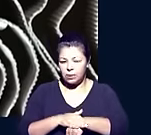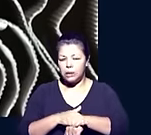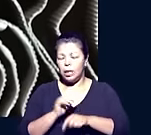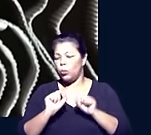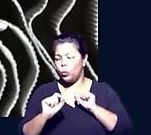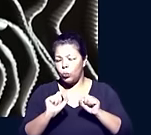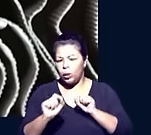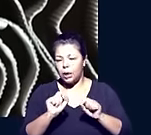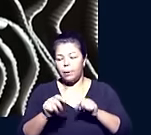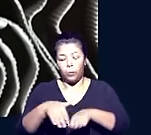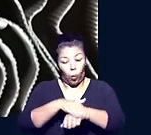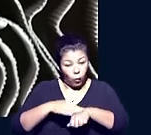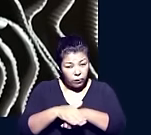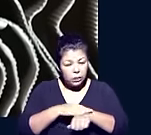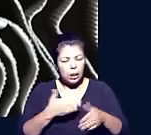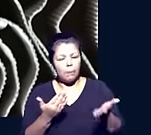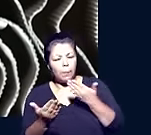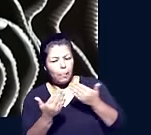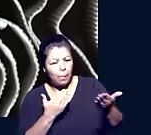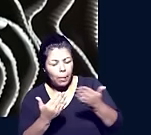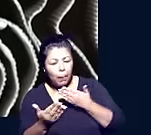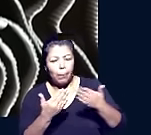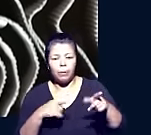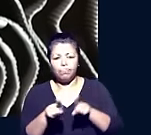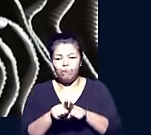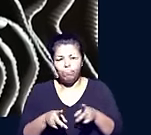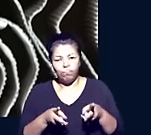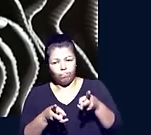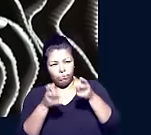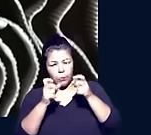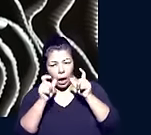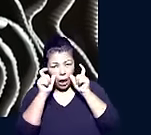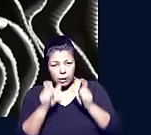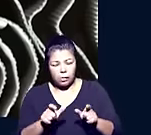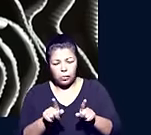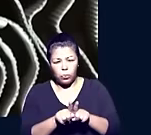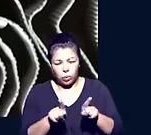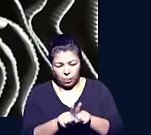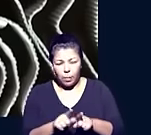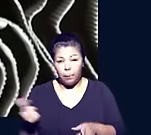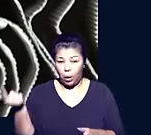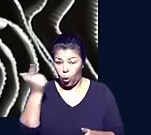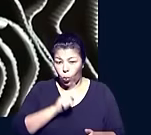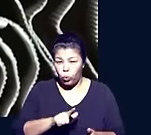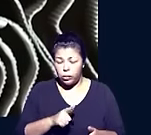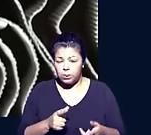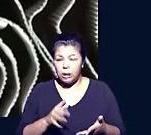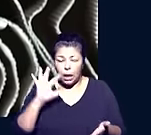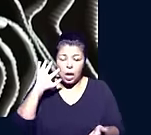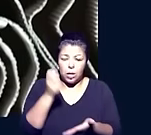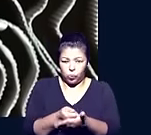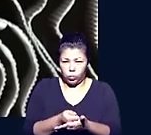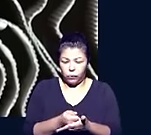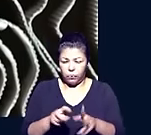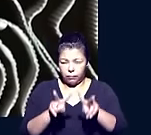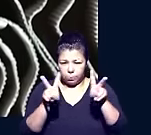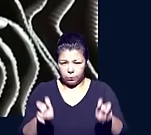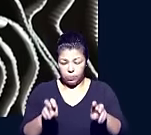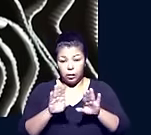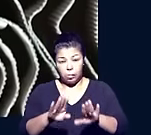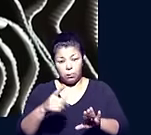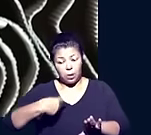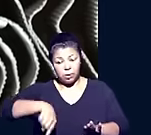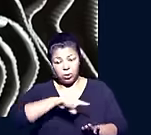ouvir conversar dialogar convencer o ser convencido a tratar desse assunto e aí a gente tá no viés